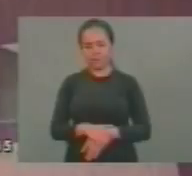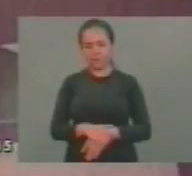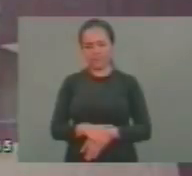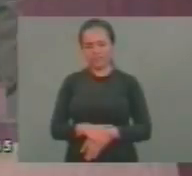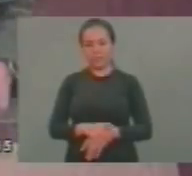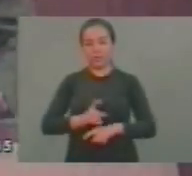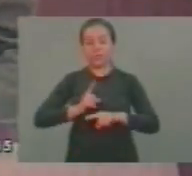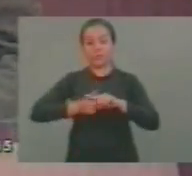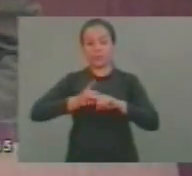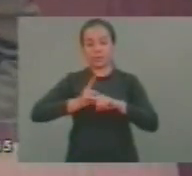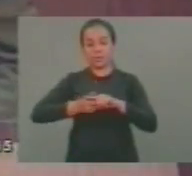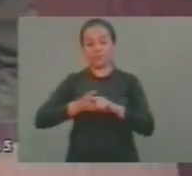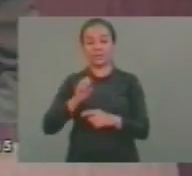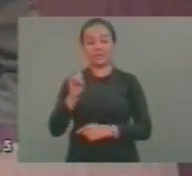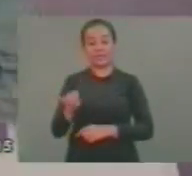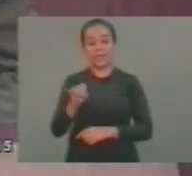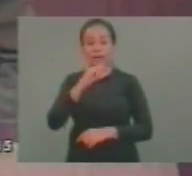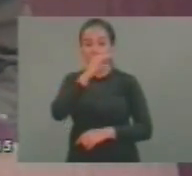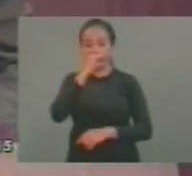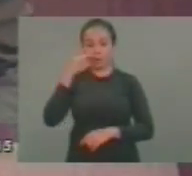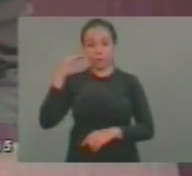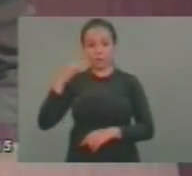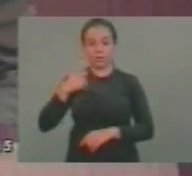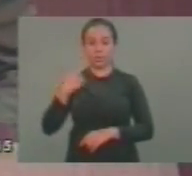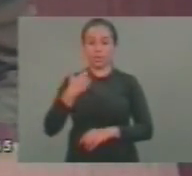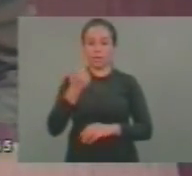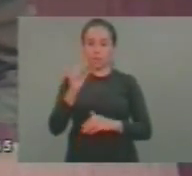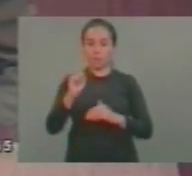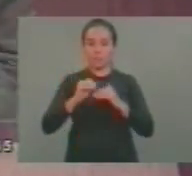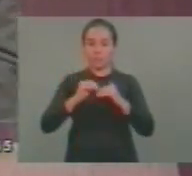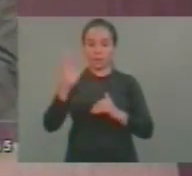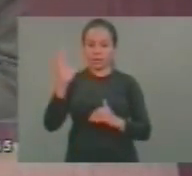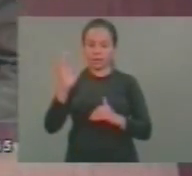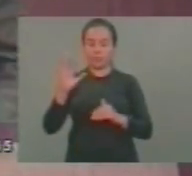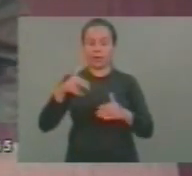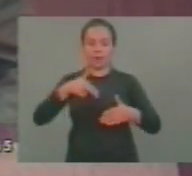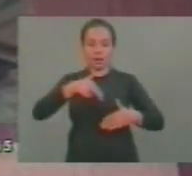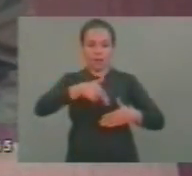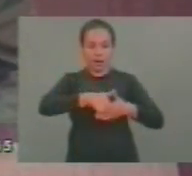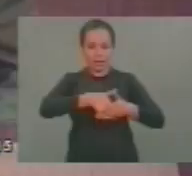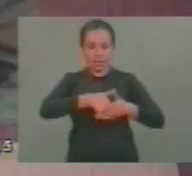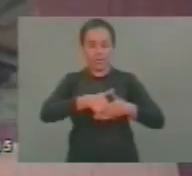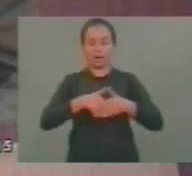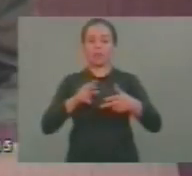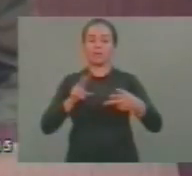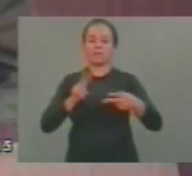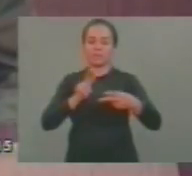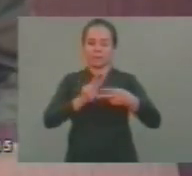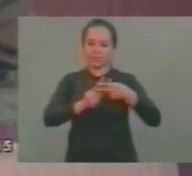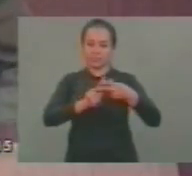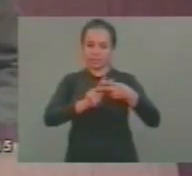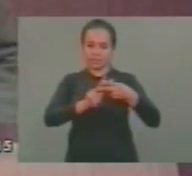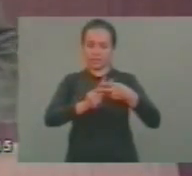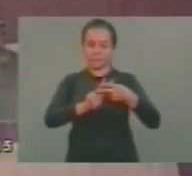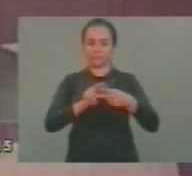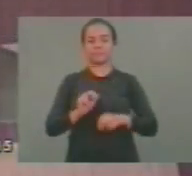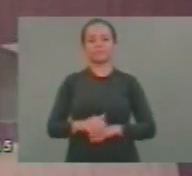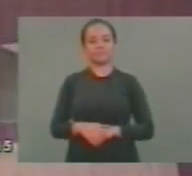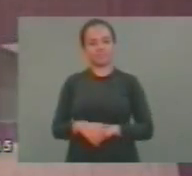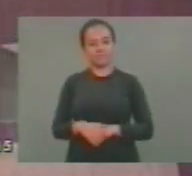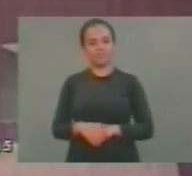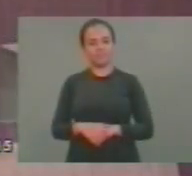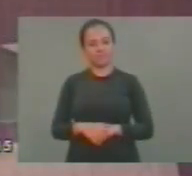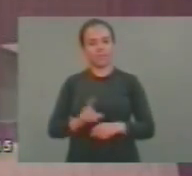Já o deputado Ferreira Aragão, do PDT, anunciou que vai apresentar requerimento na Assembleia direcionado à Câmara dos